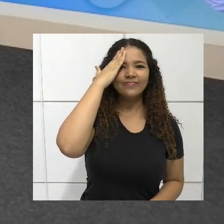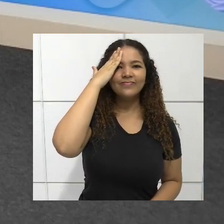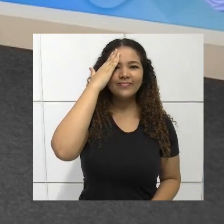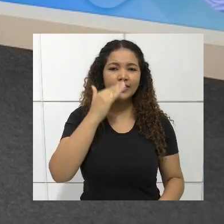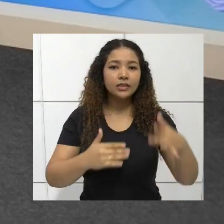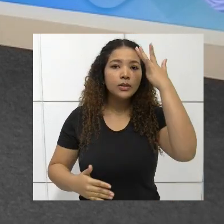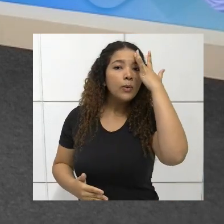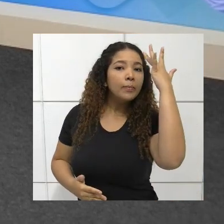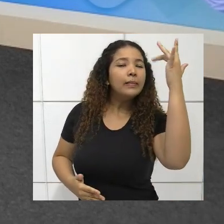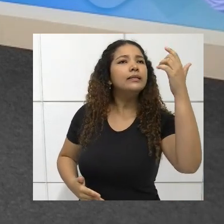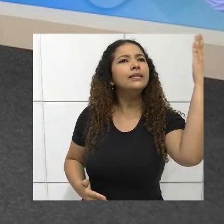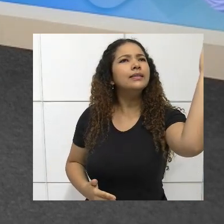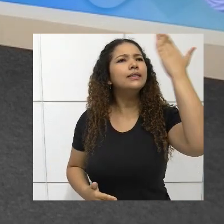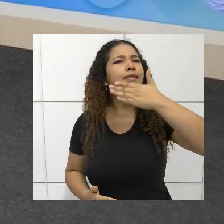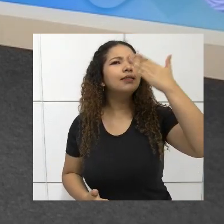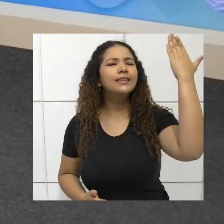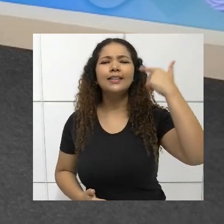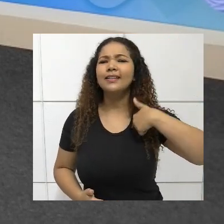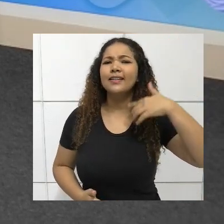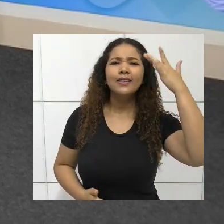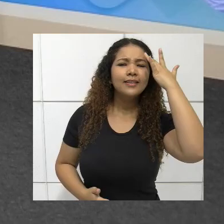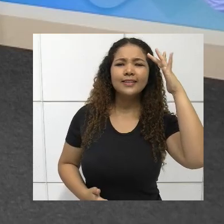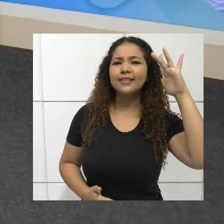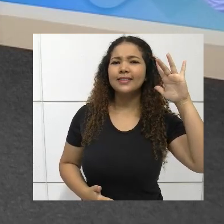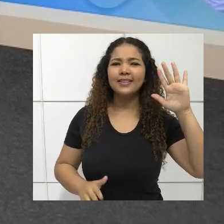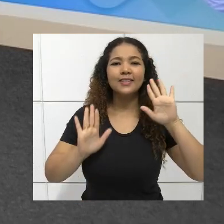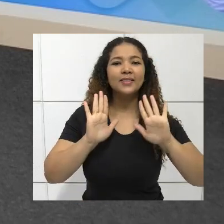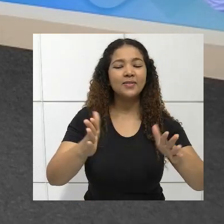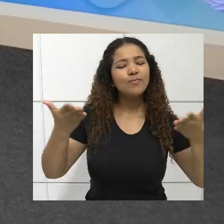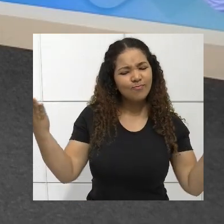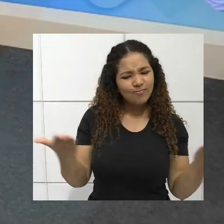estratégia. Posso não ver o